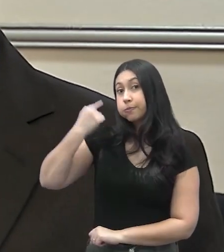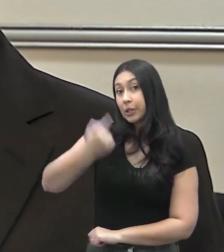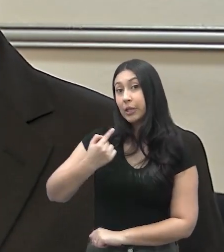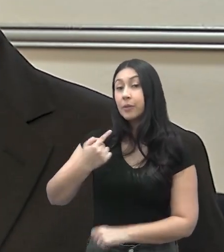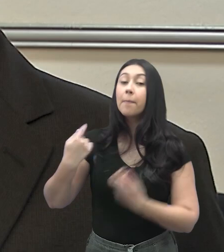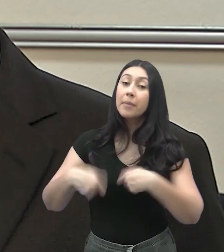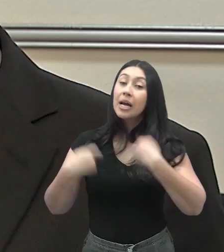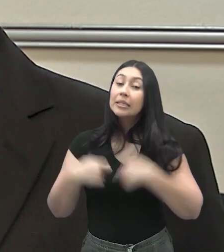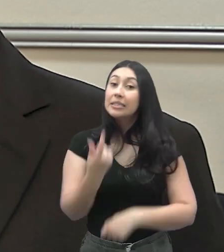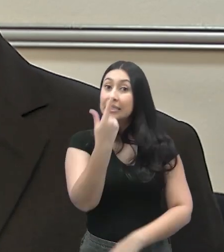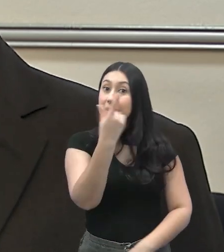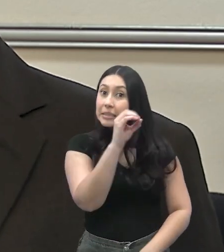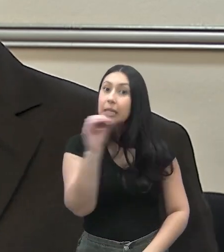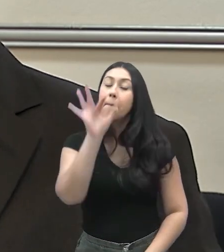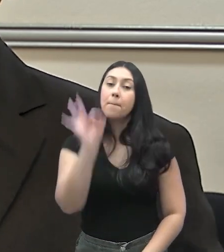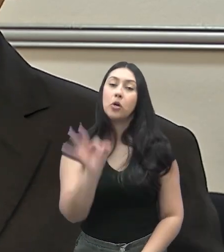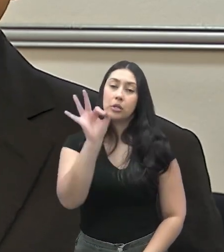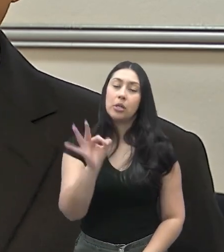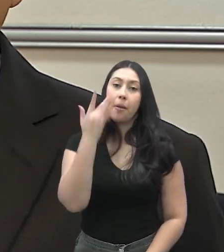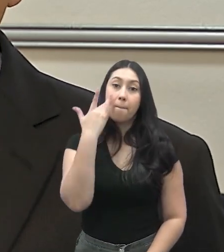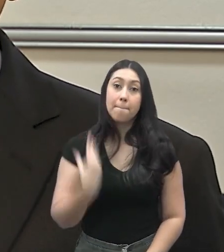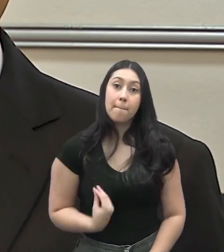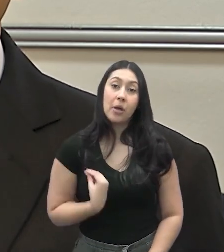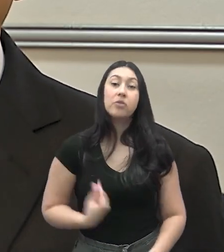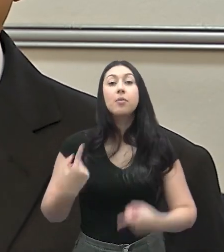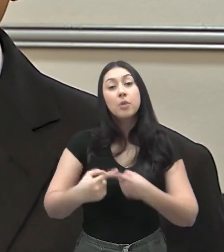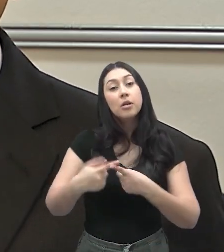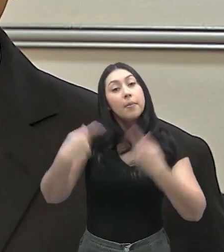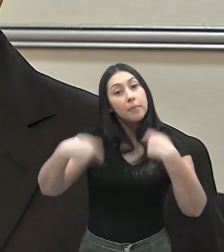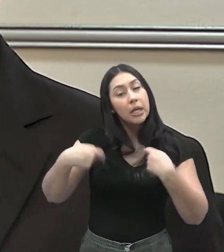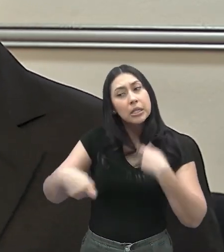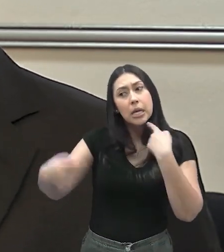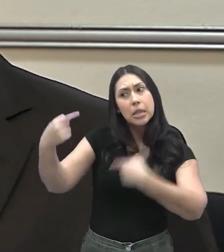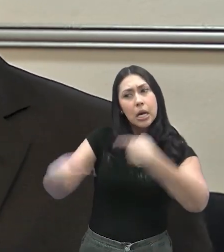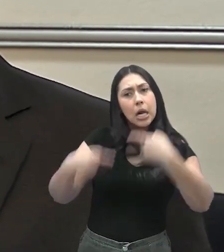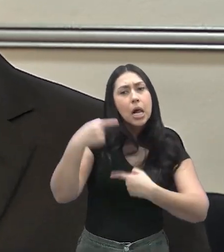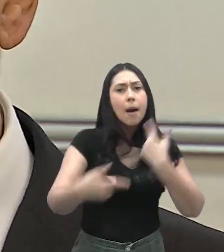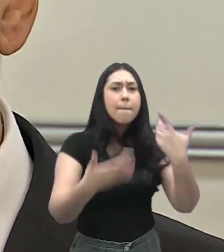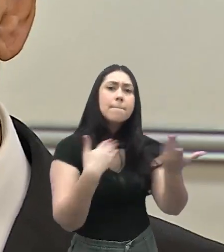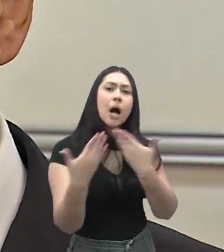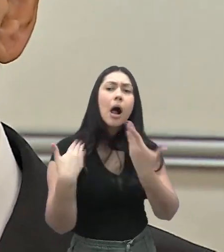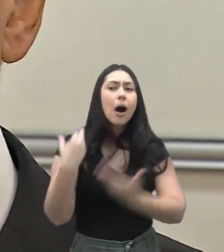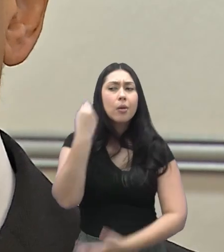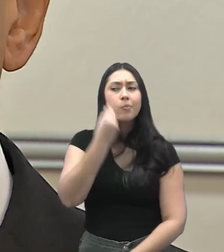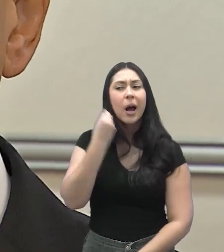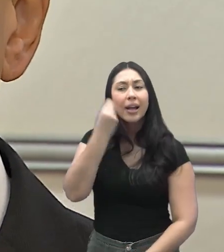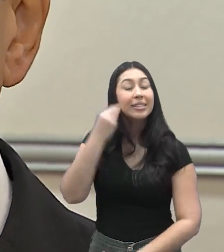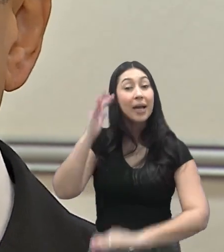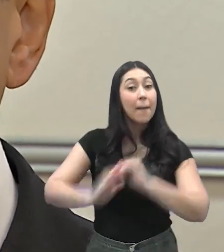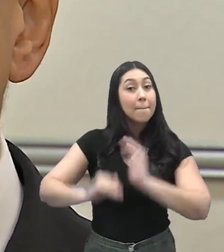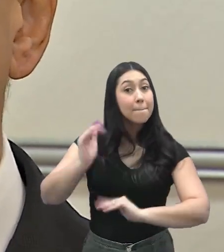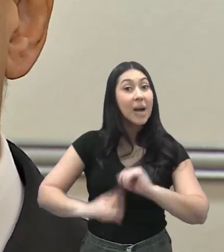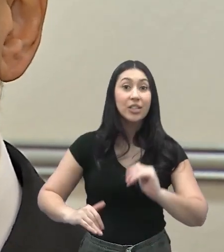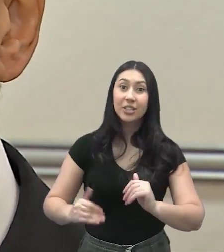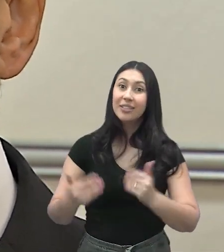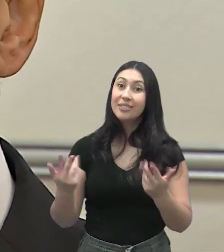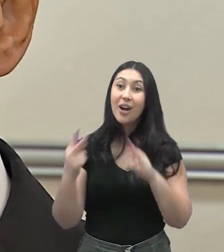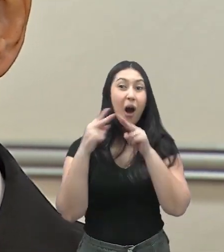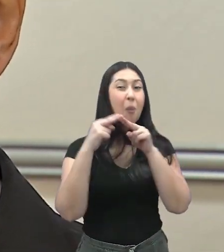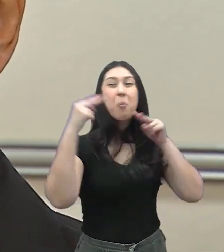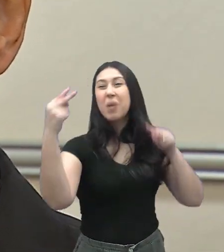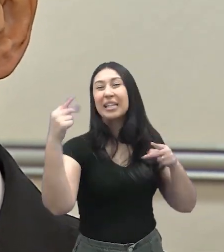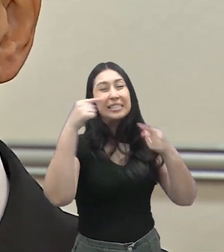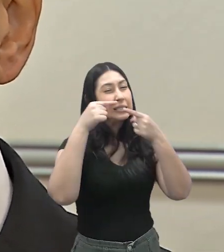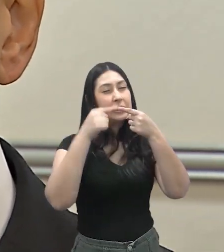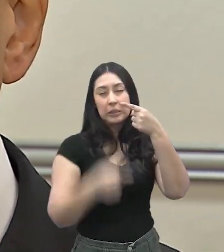a formação na área precisa ser 100% presencial, pois exige debates, troca de ideias e vivência prática, elementos que,